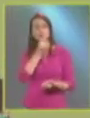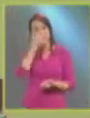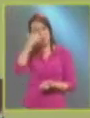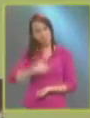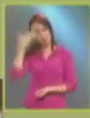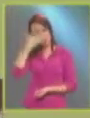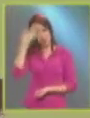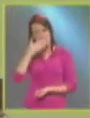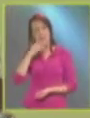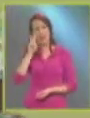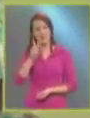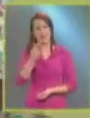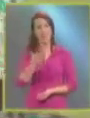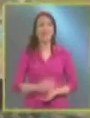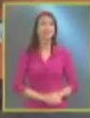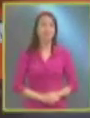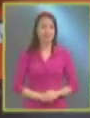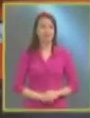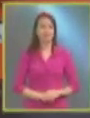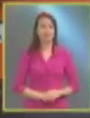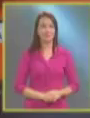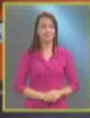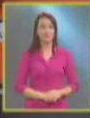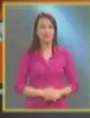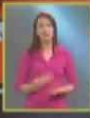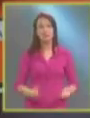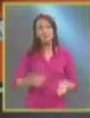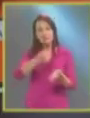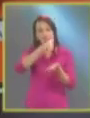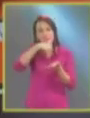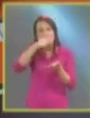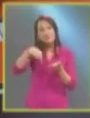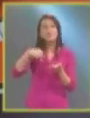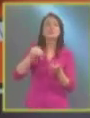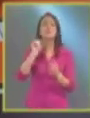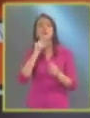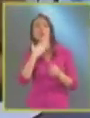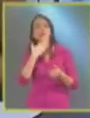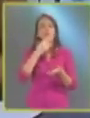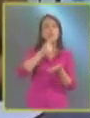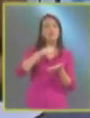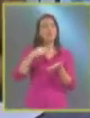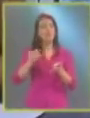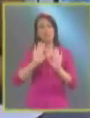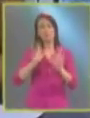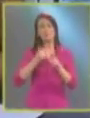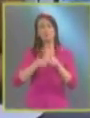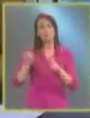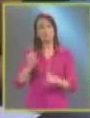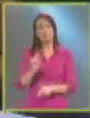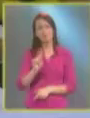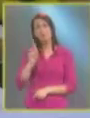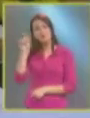né? Eu assino, olha só. Os traços ainda são um pouco indefinidos, mas não importa.